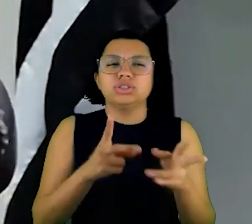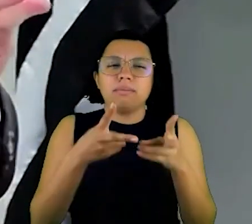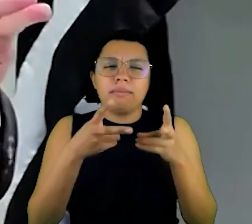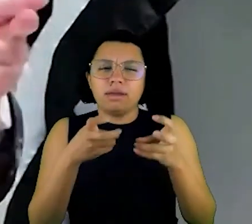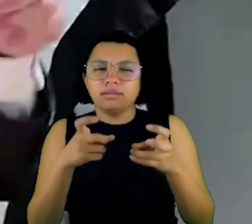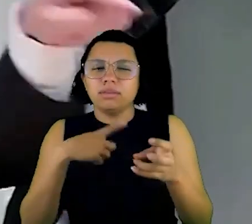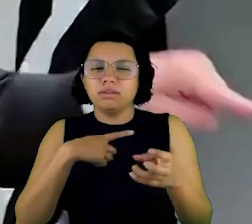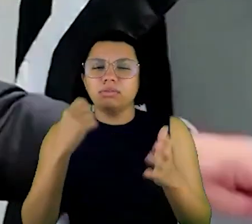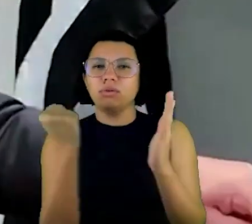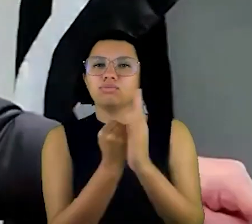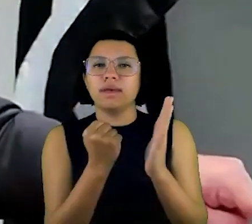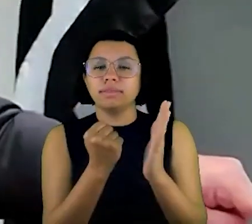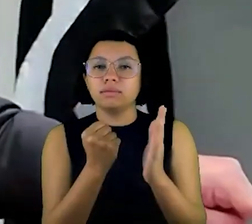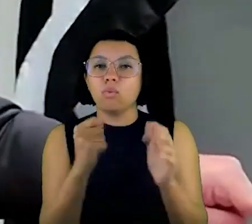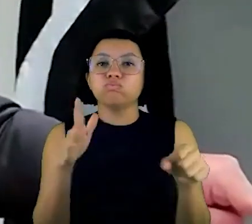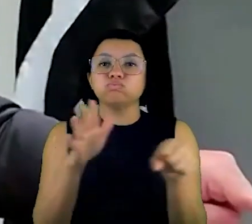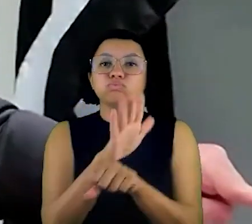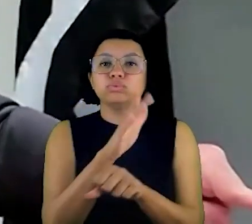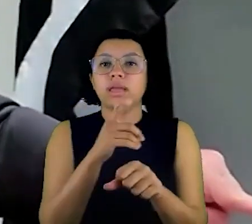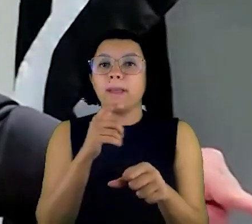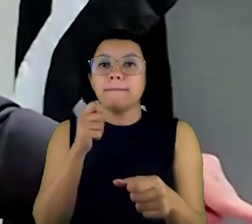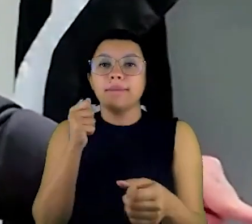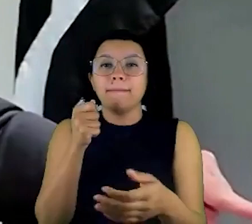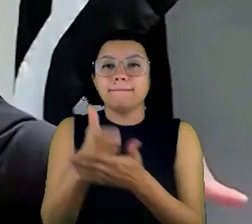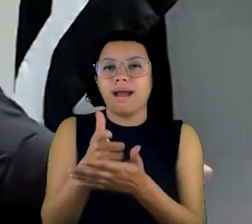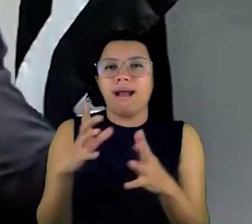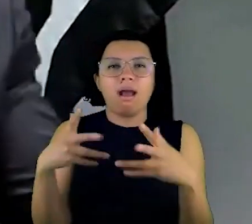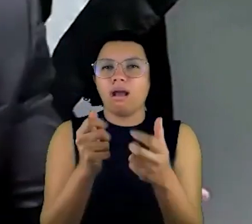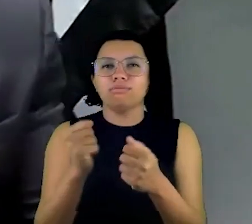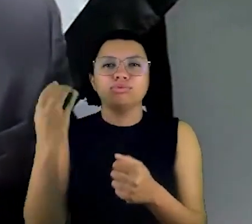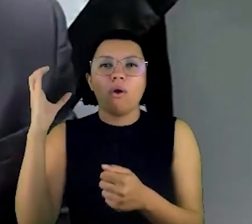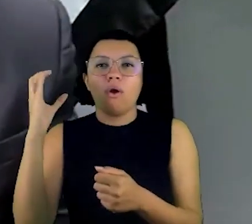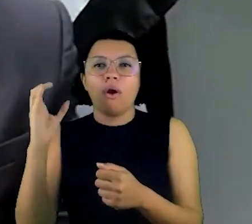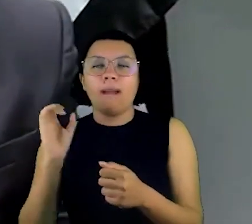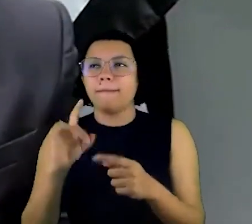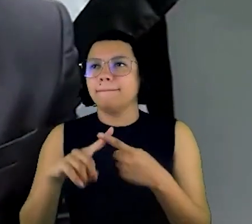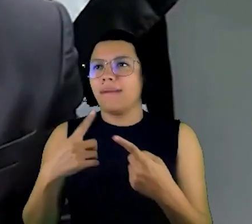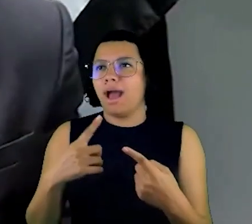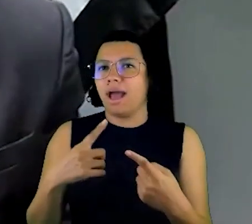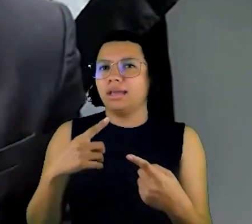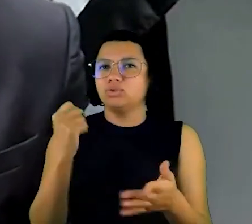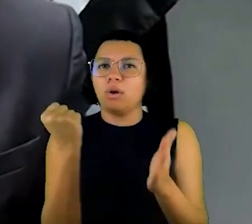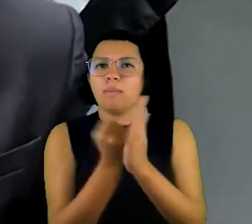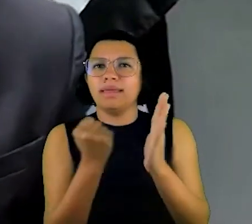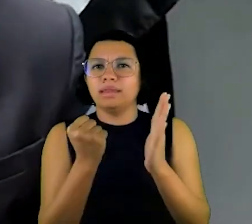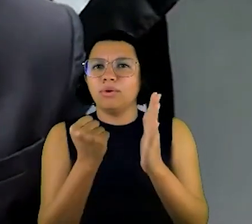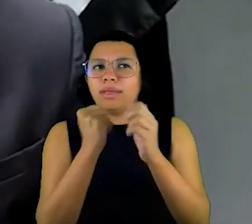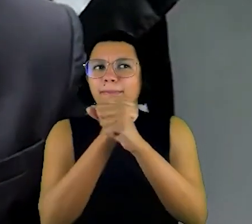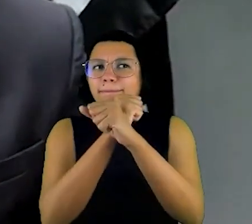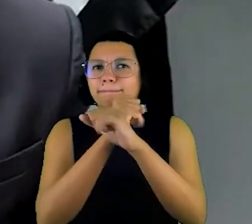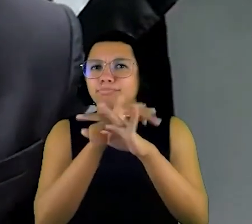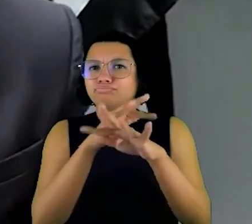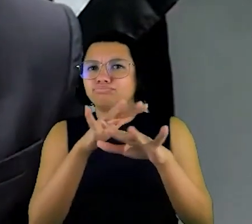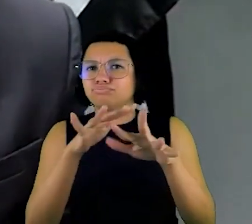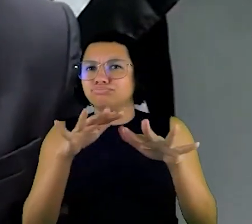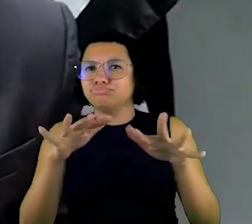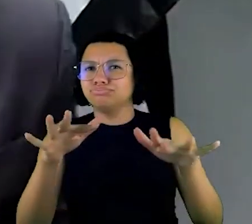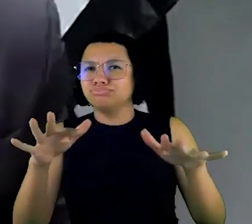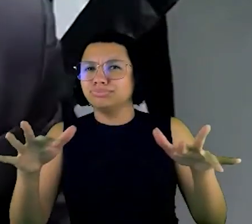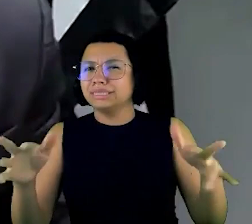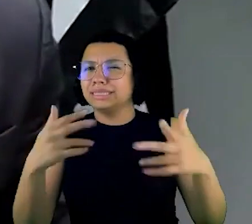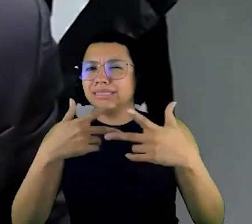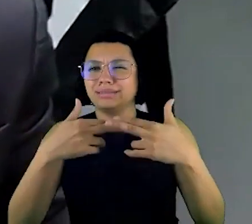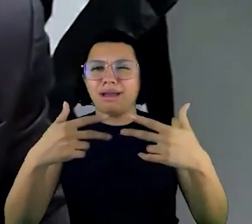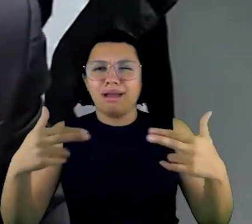eu detectei que eu tenho patrimônio suficiente para quitar esse crédito, só que o patrimônio ele está disperso